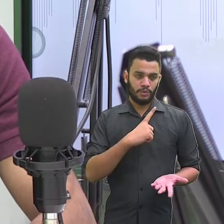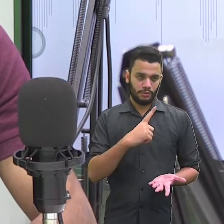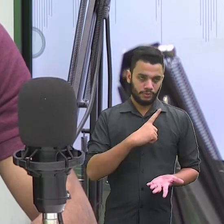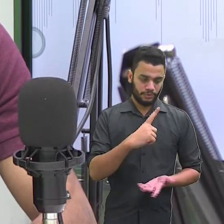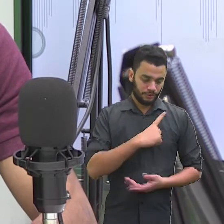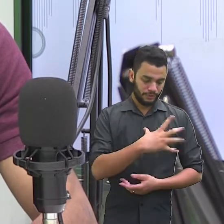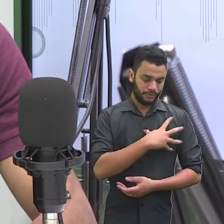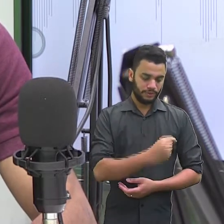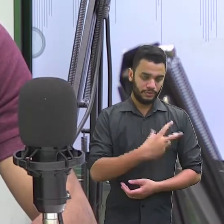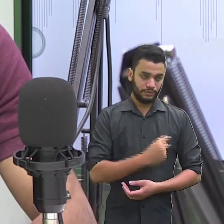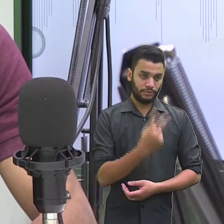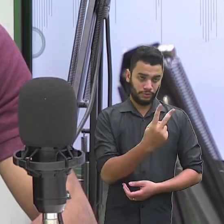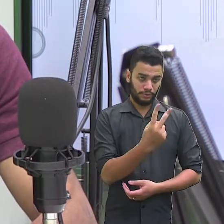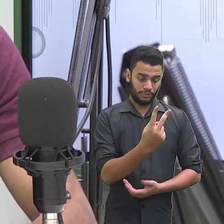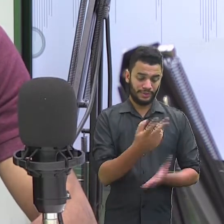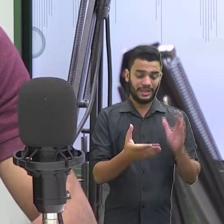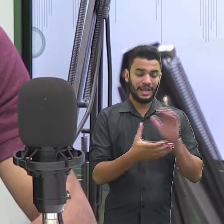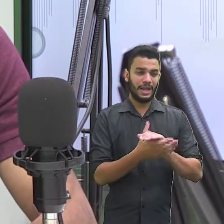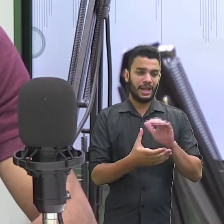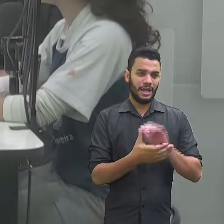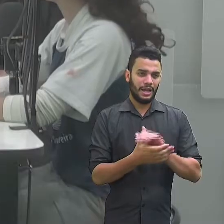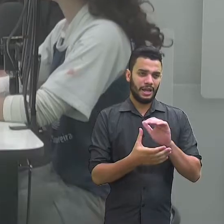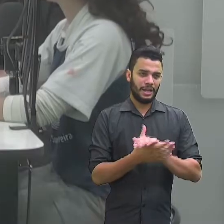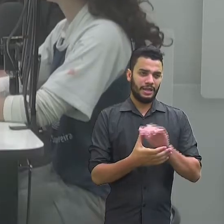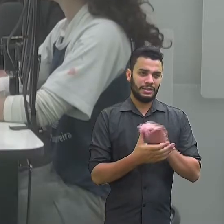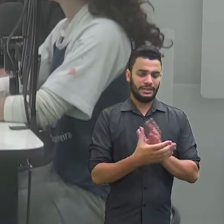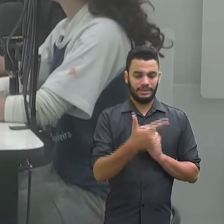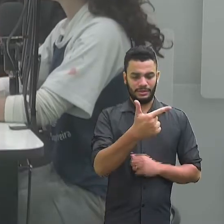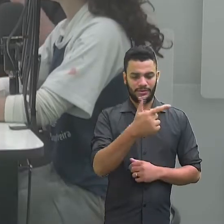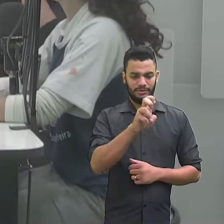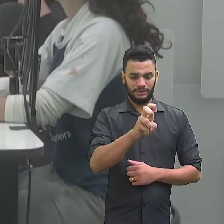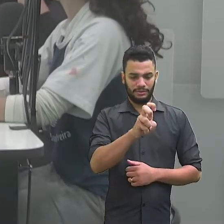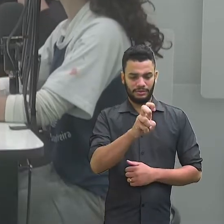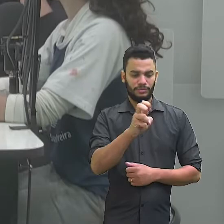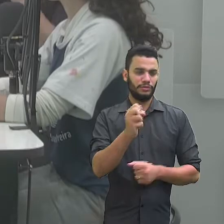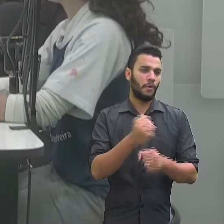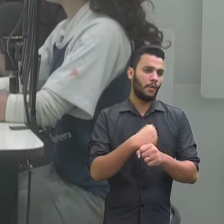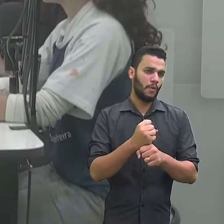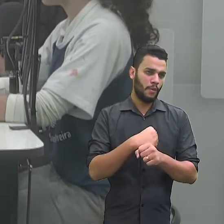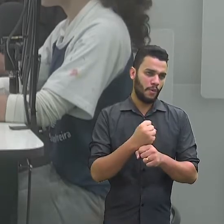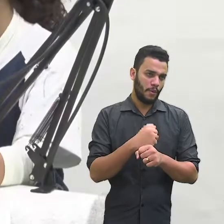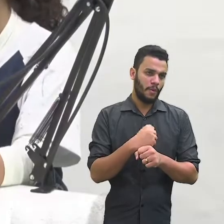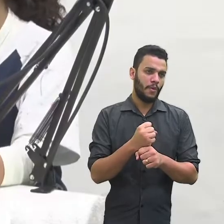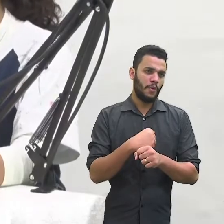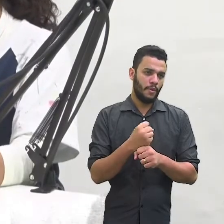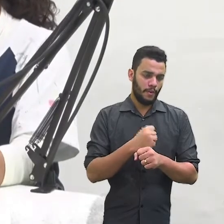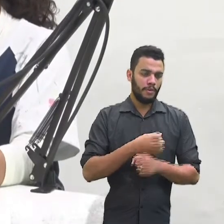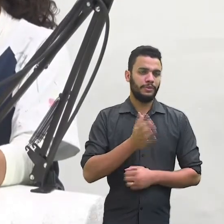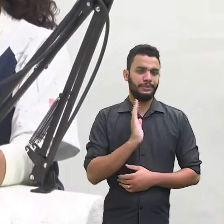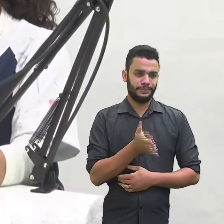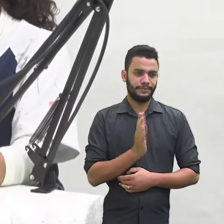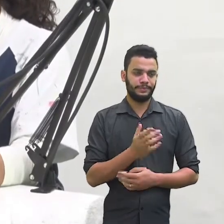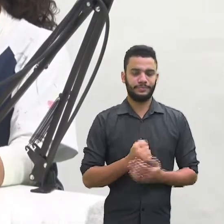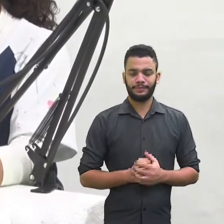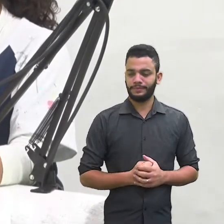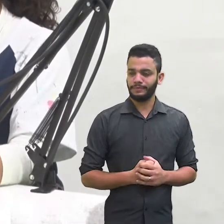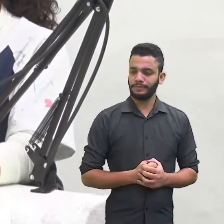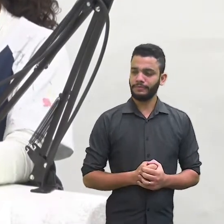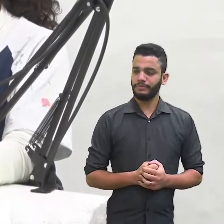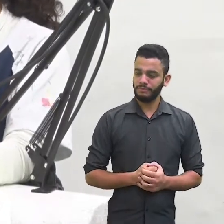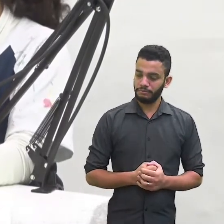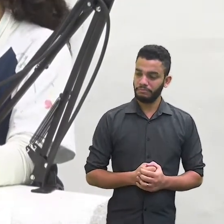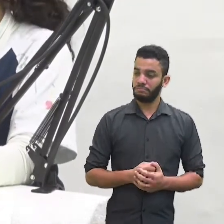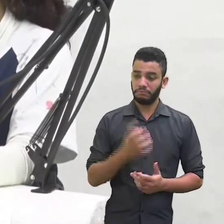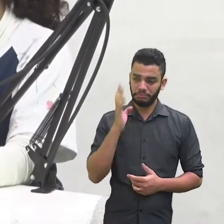outra de 20. Formada já, viu, gente? Então, pastor entende de família, né? Então vamos lá, então a gente vai agora,